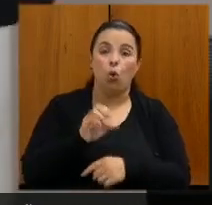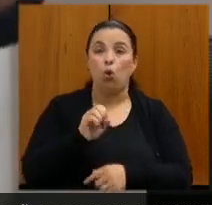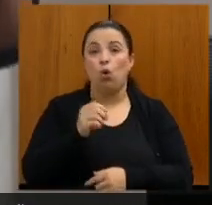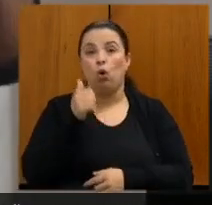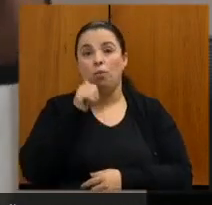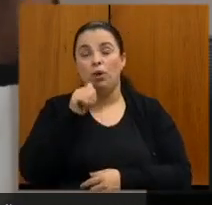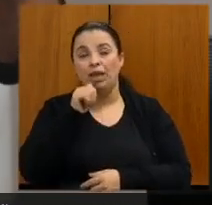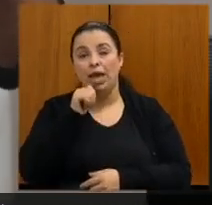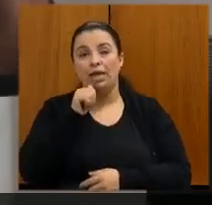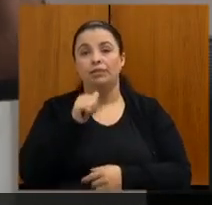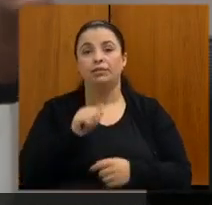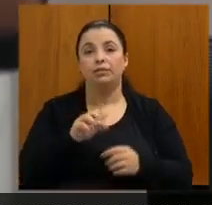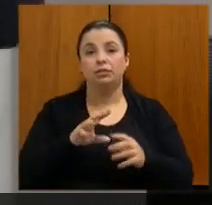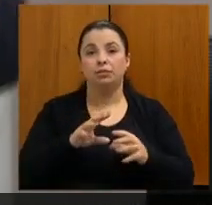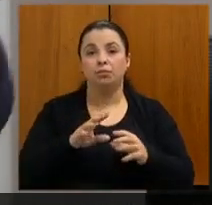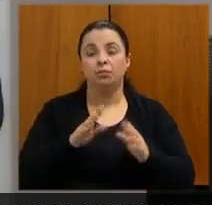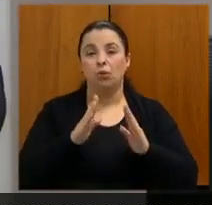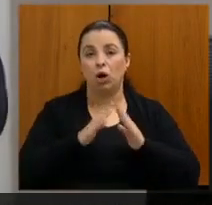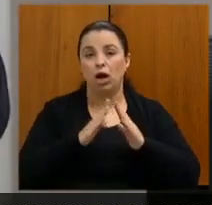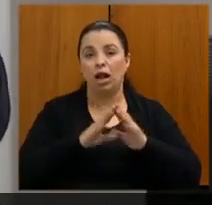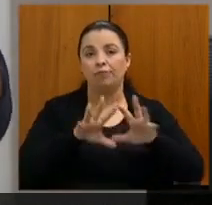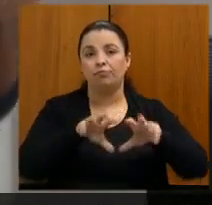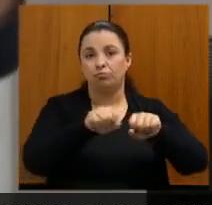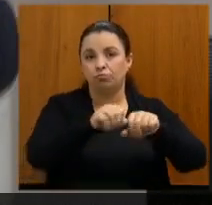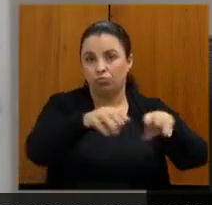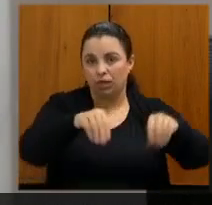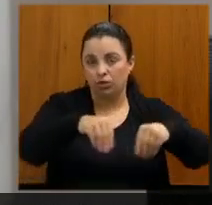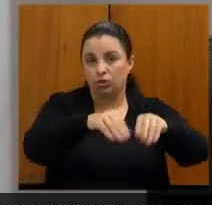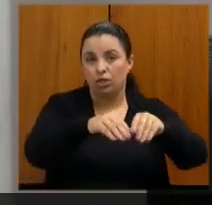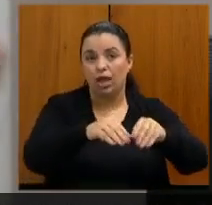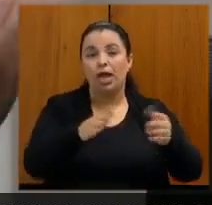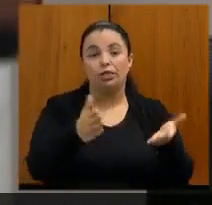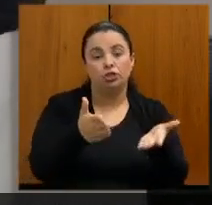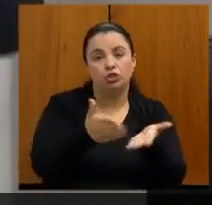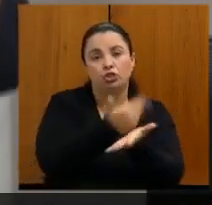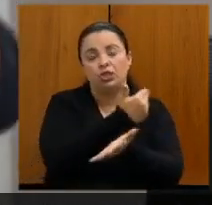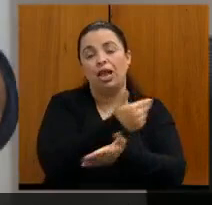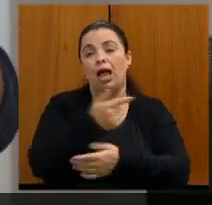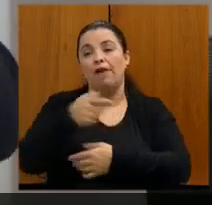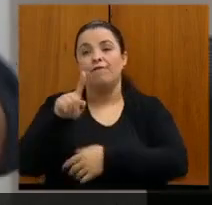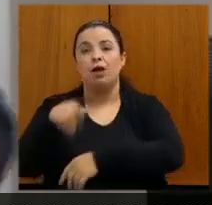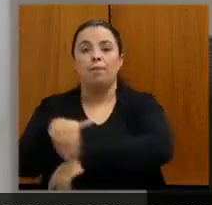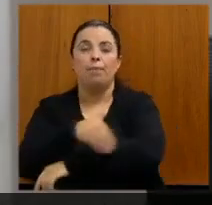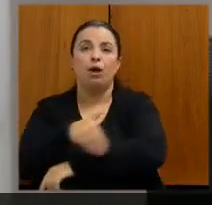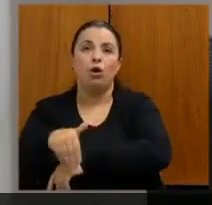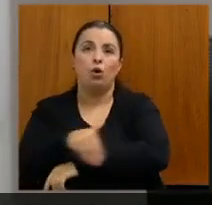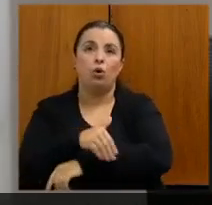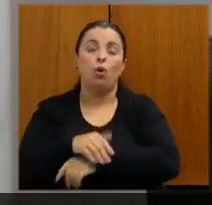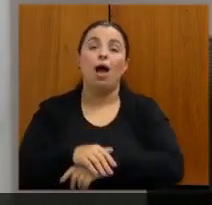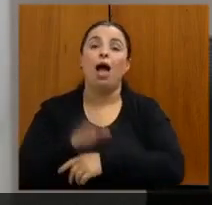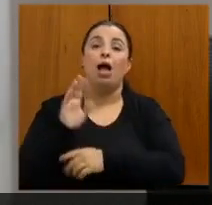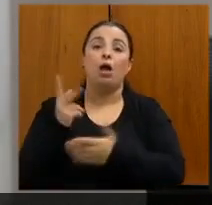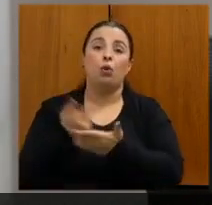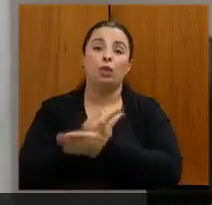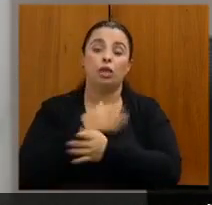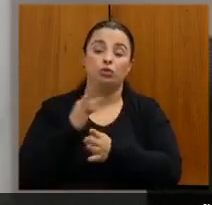despejadas vão para as suas e os conselhos tutelares e os órgãos públicos retiram os filhos dessas mulheres